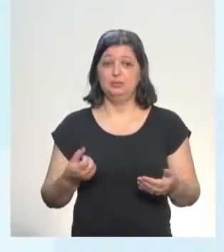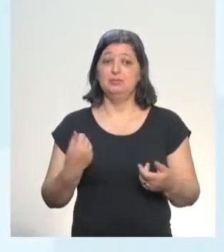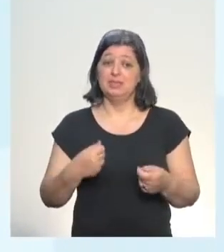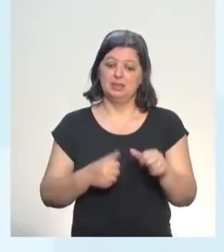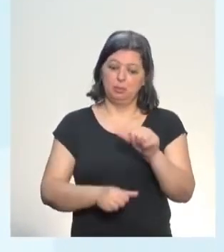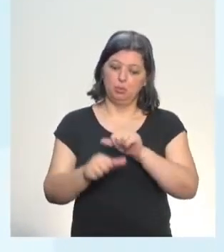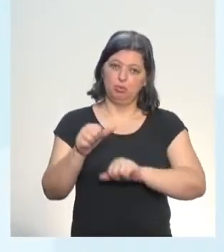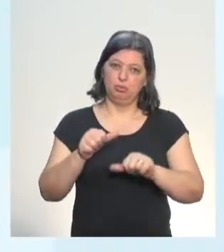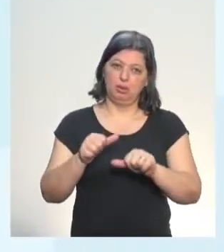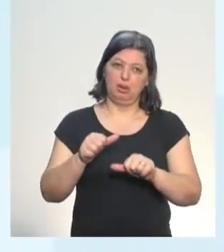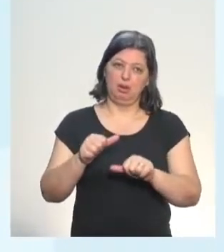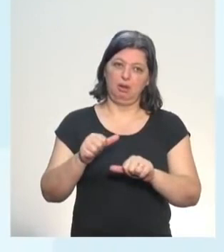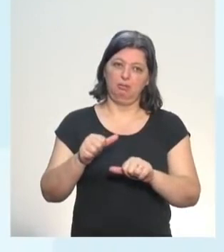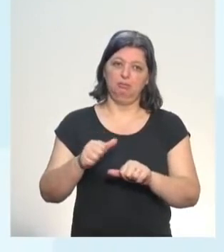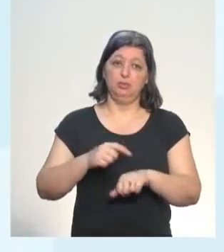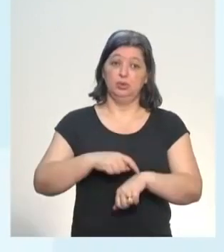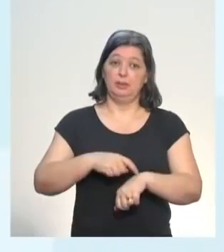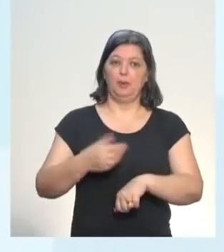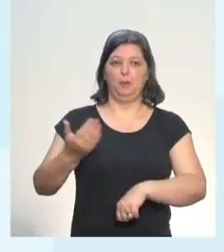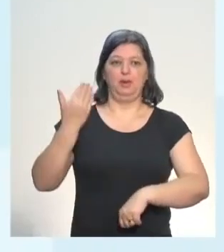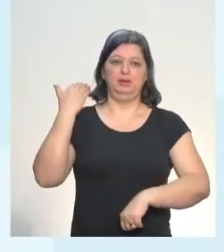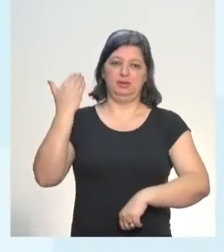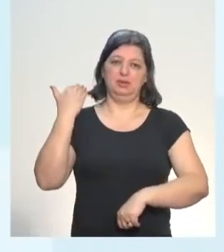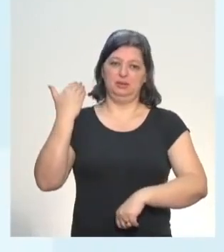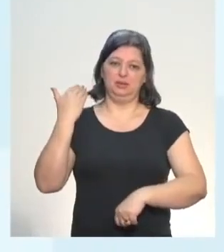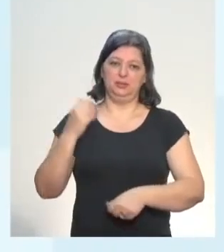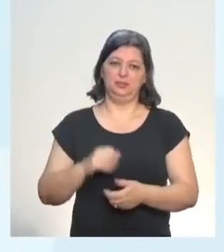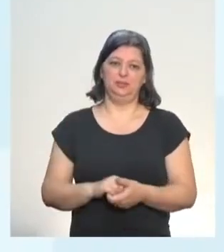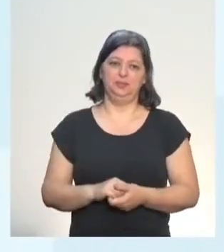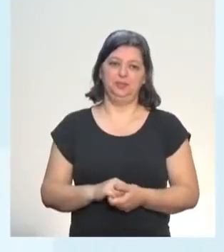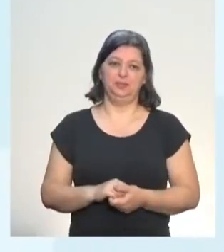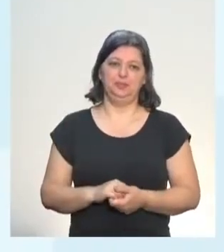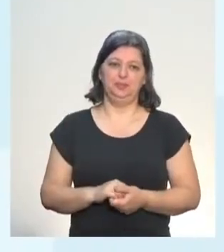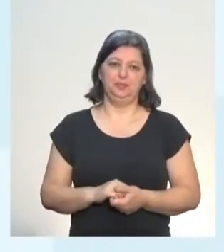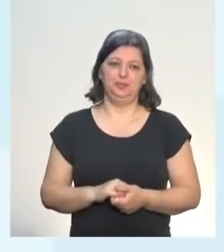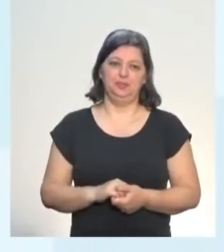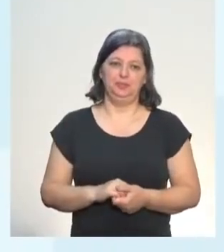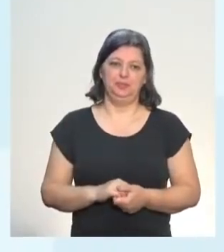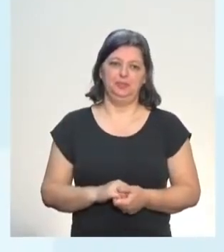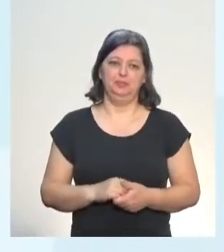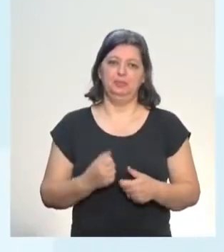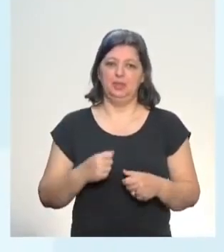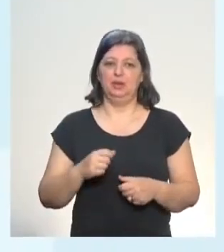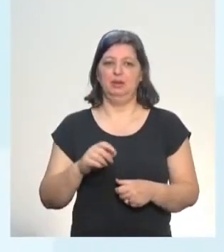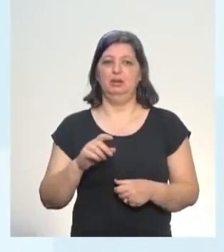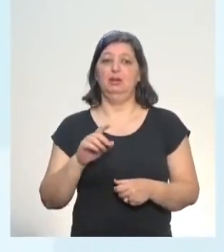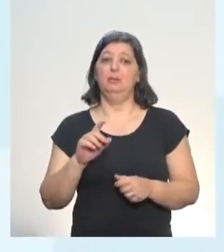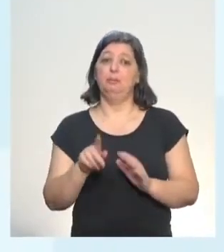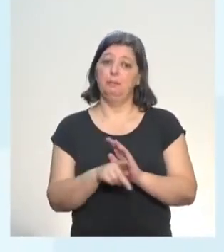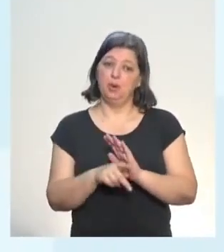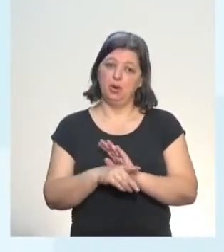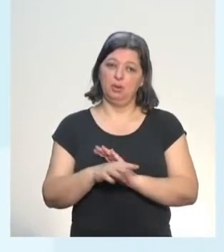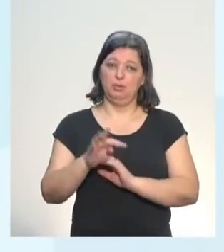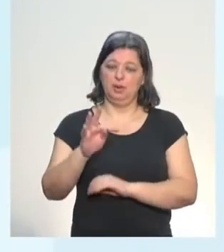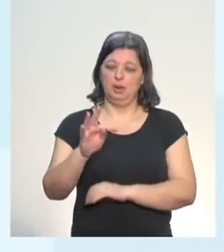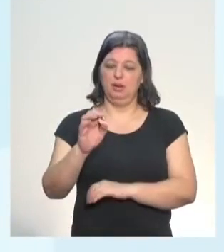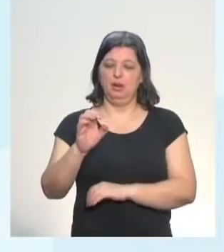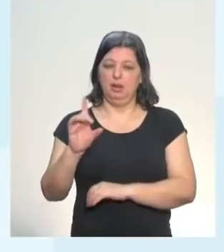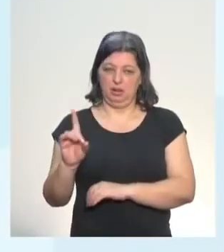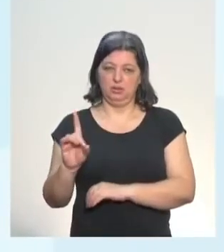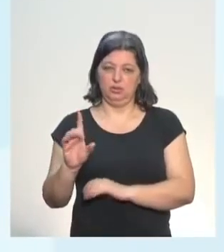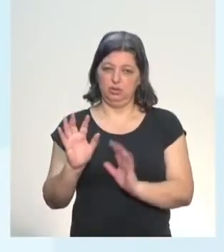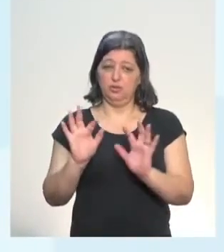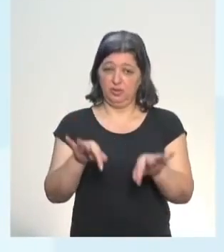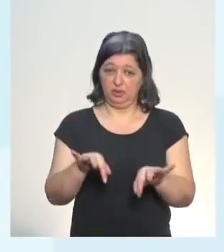deixar start no passado, vai colocar ed, então he started, né? He started to work. Ele começou a trabalhar